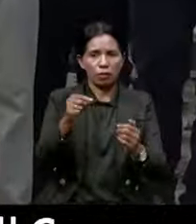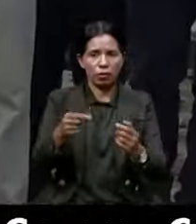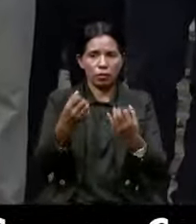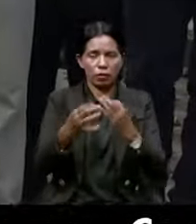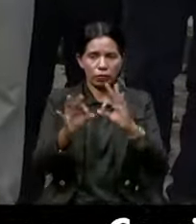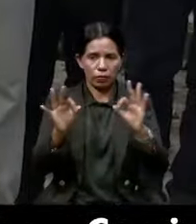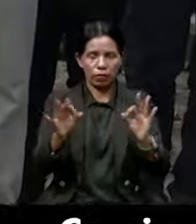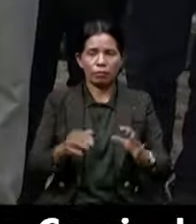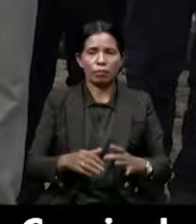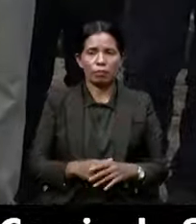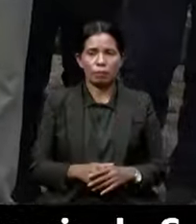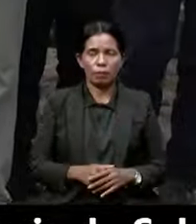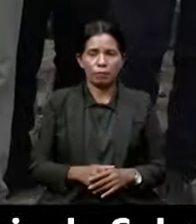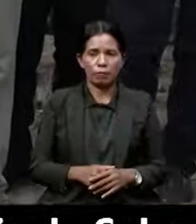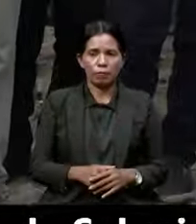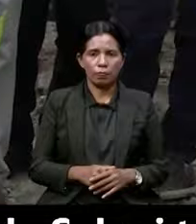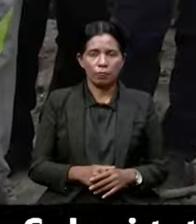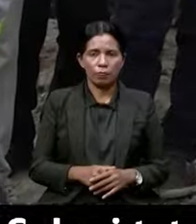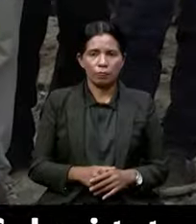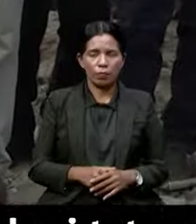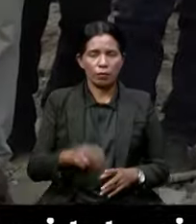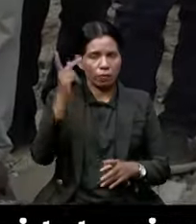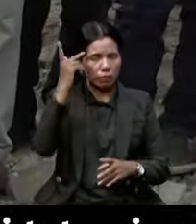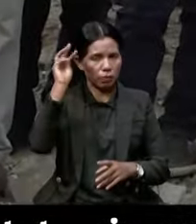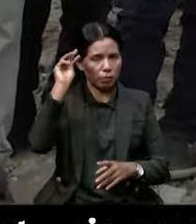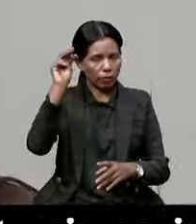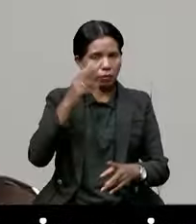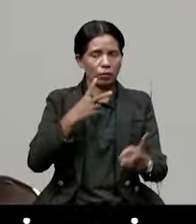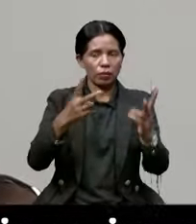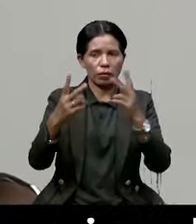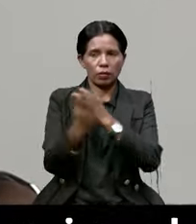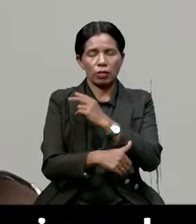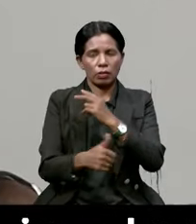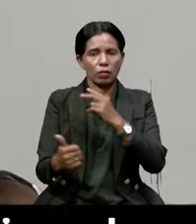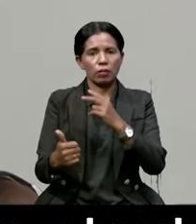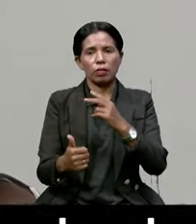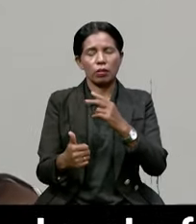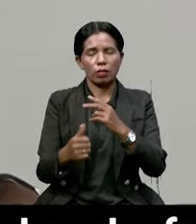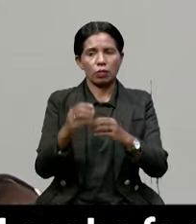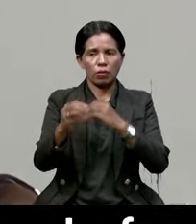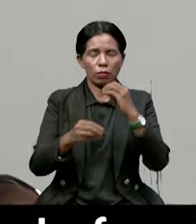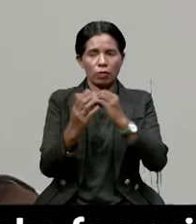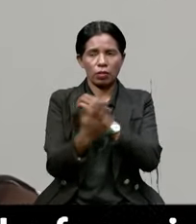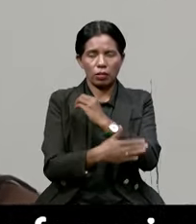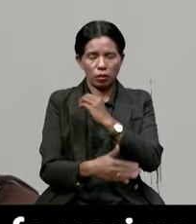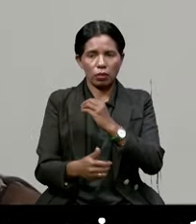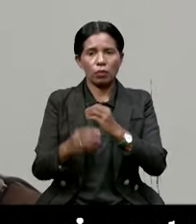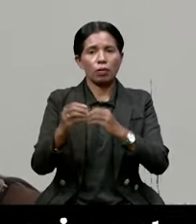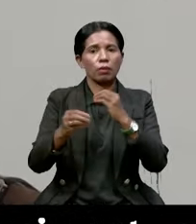finaliza. O primeiro-ministro vai visitar a Eliur e relaciona ho visita o Papa